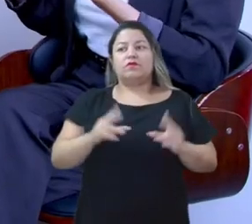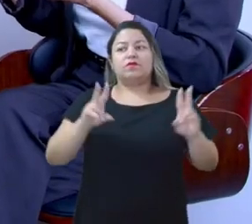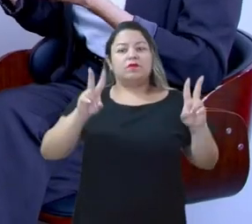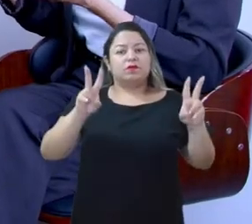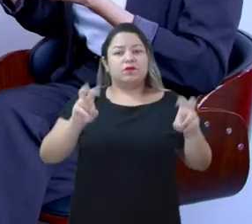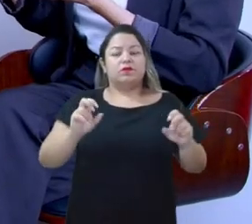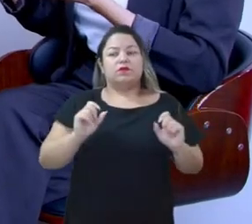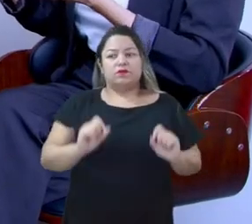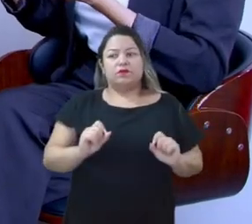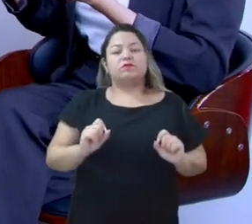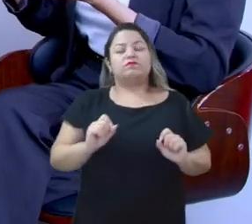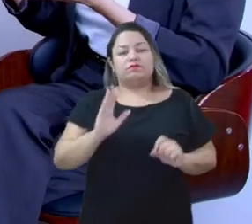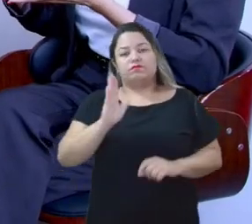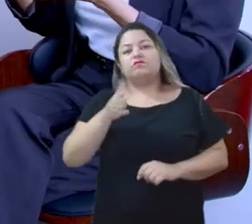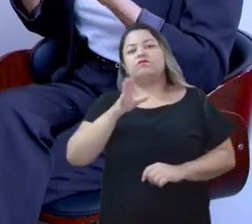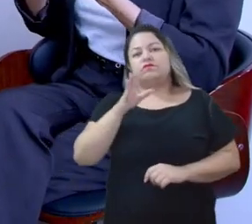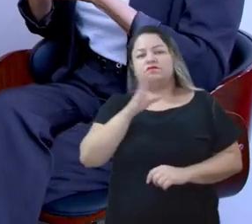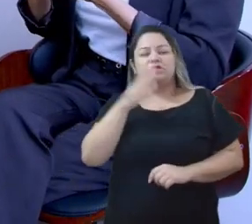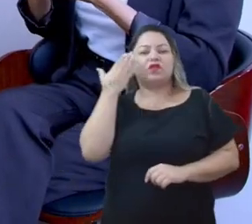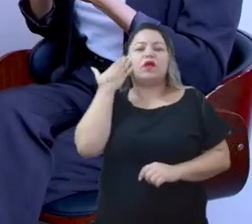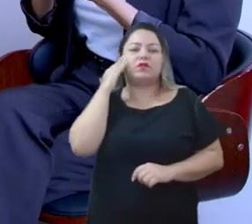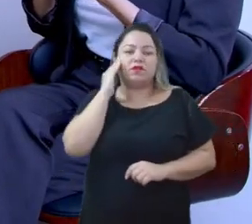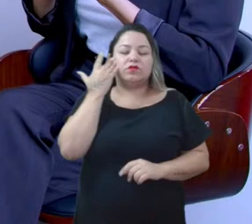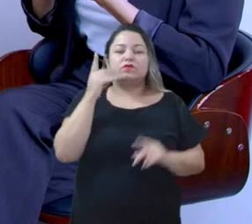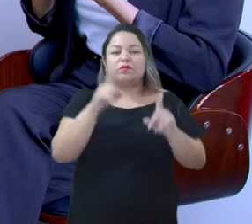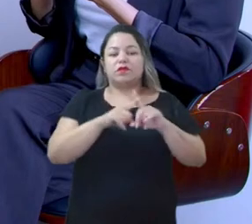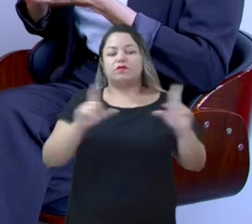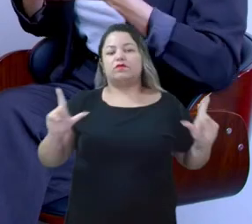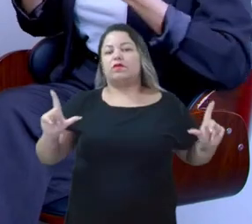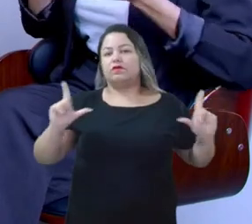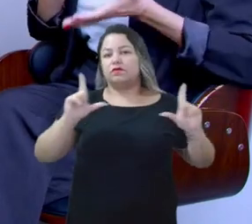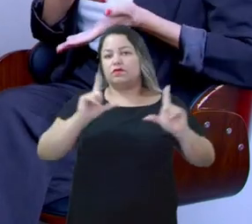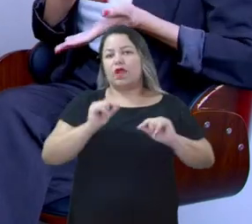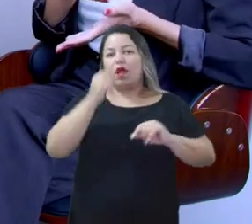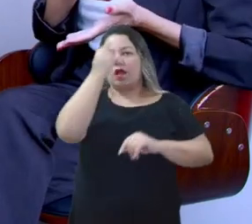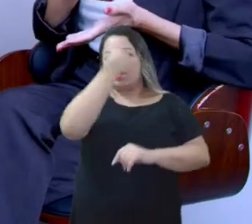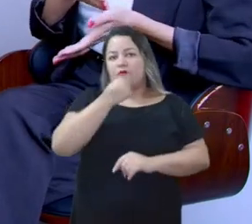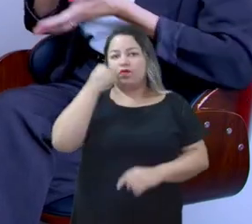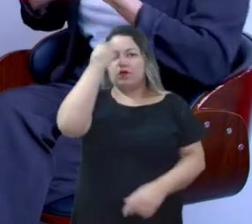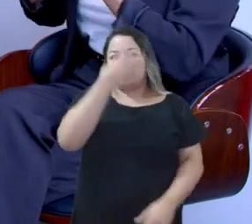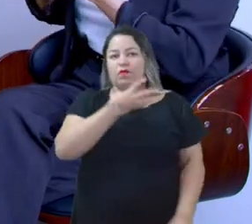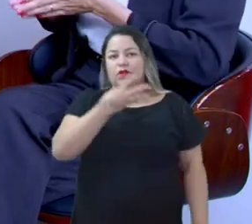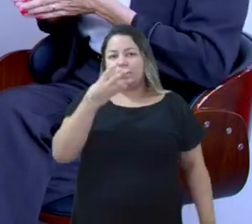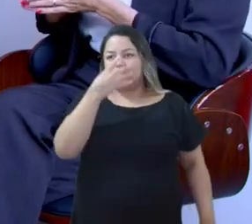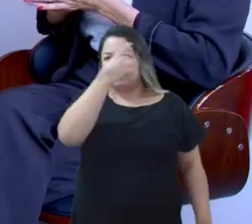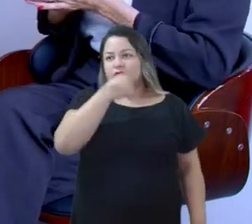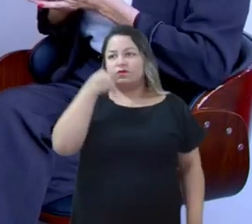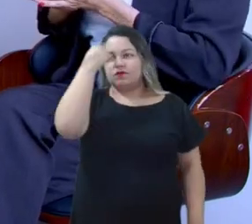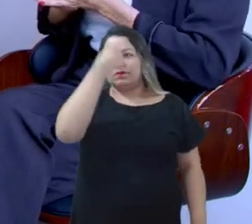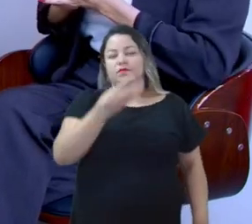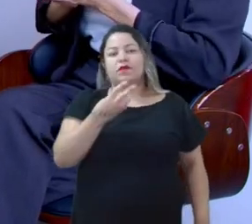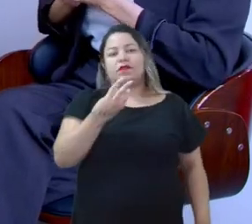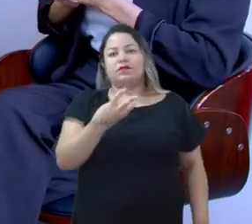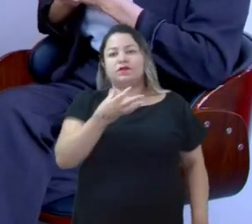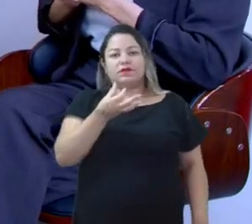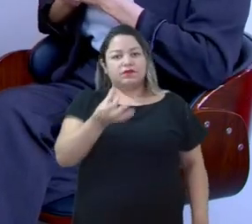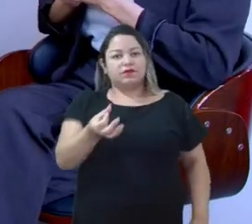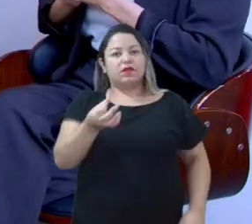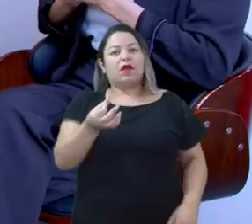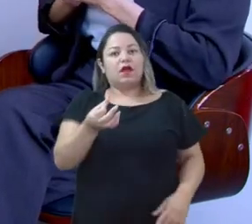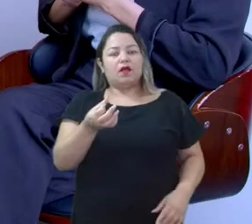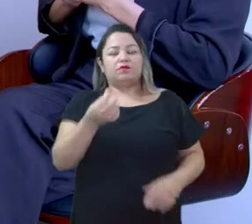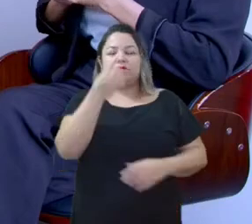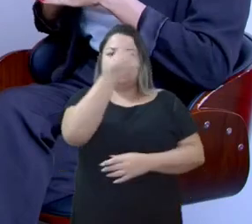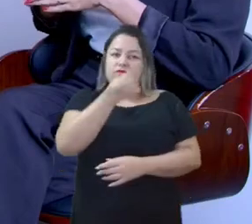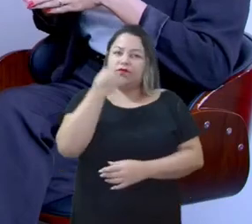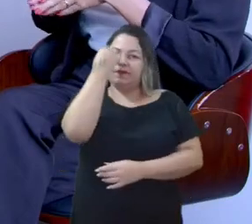assunto, pioneiro nesse assunto, já trazendo essa redução da carga horária de 44 horas para 36 horas, né, da jornada de